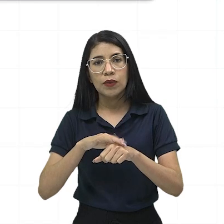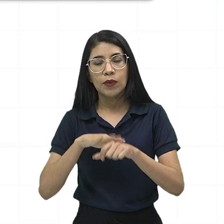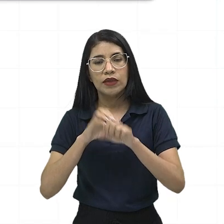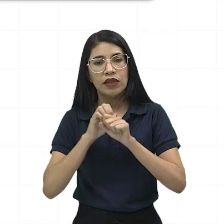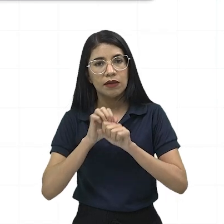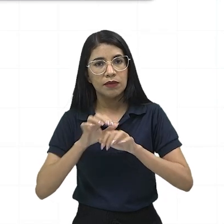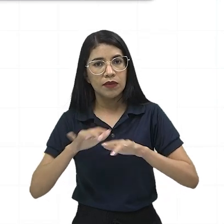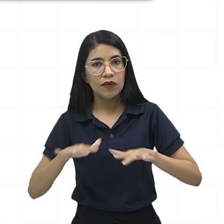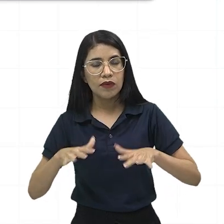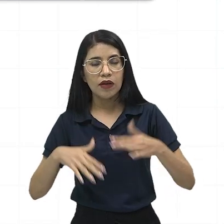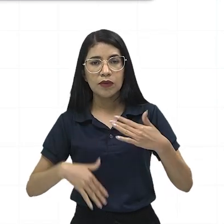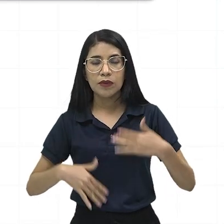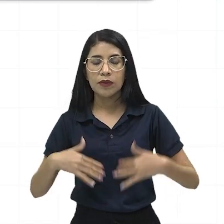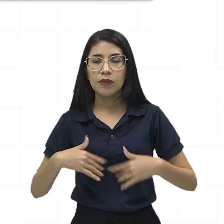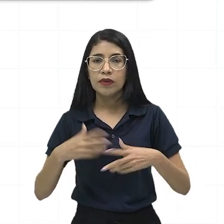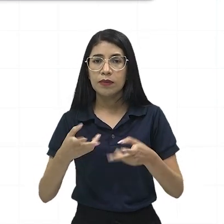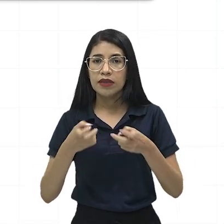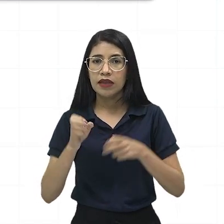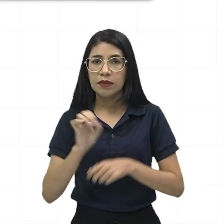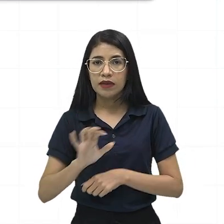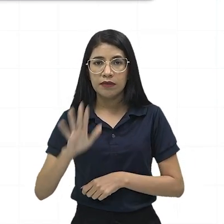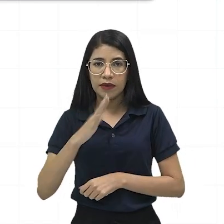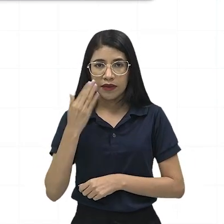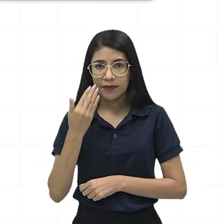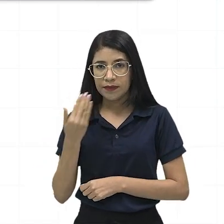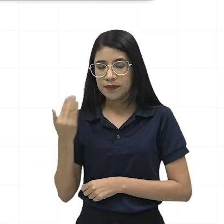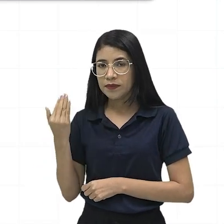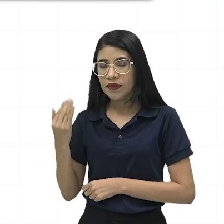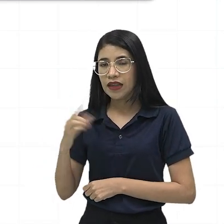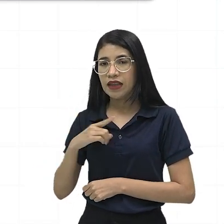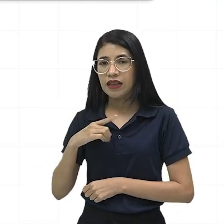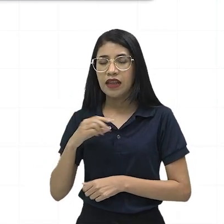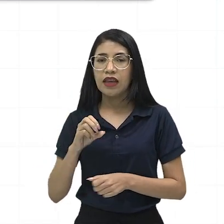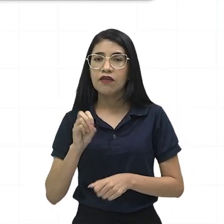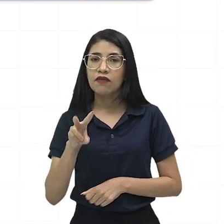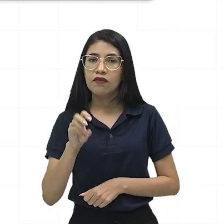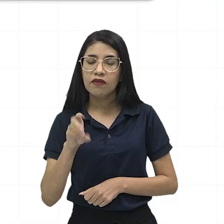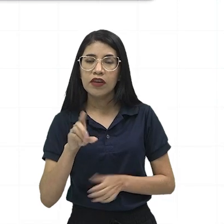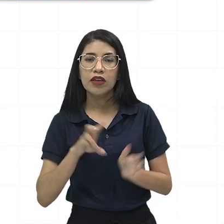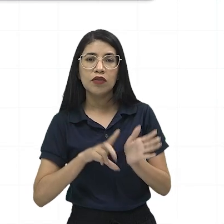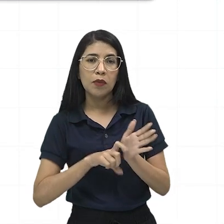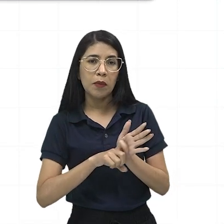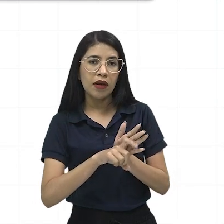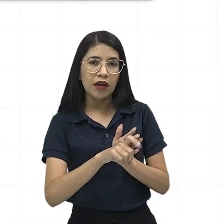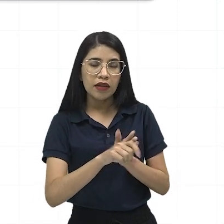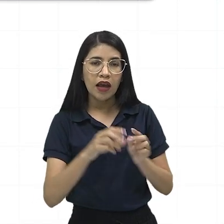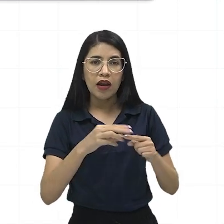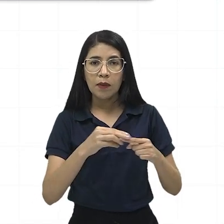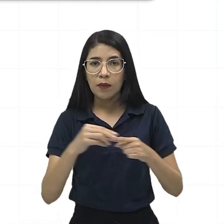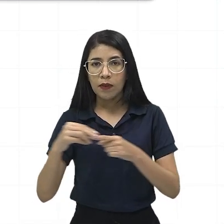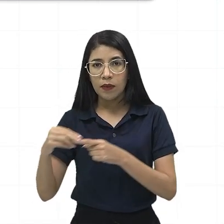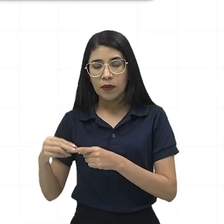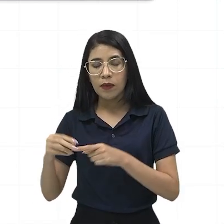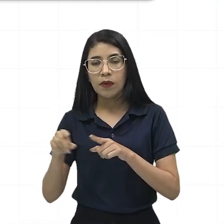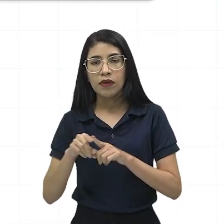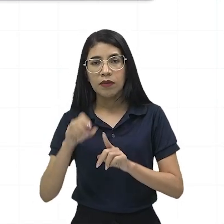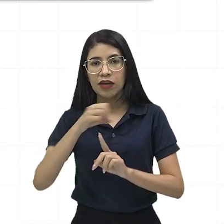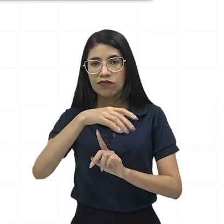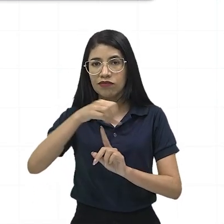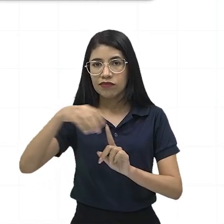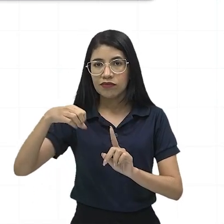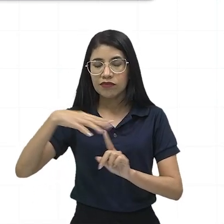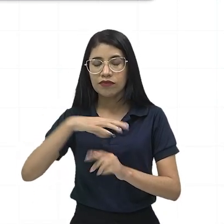Então, você observa aí, olha na nossa imagem, que nós temos vírus, bactérias, protozoários e